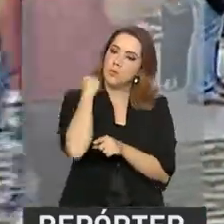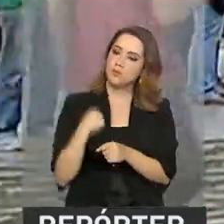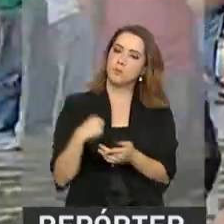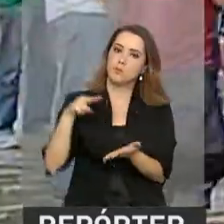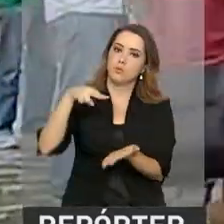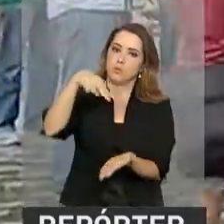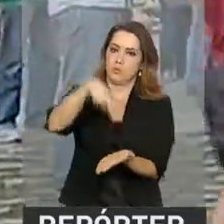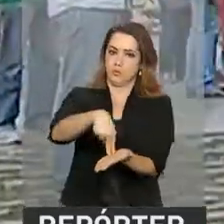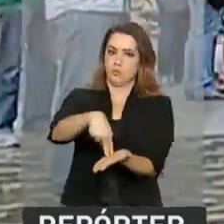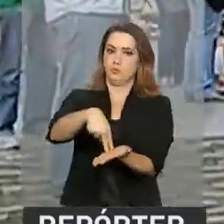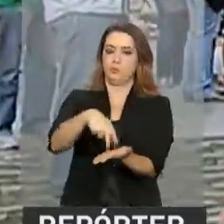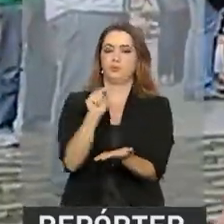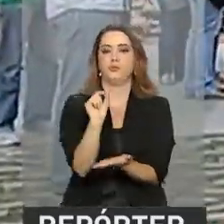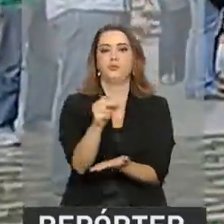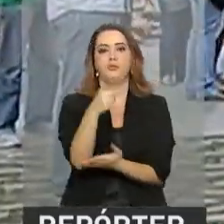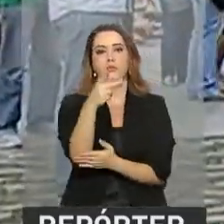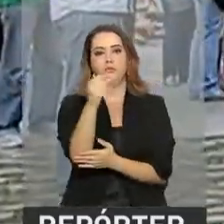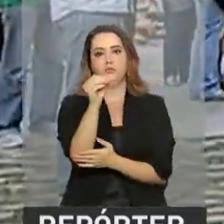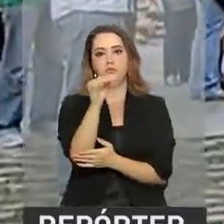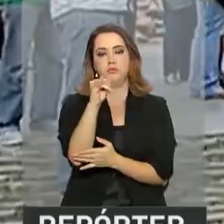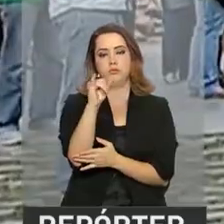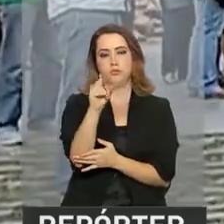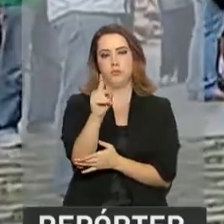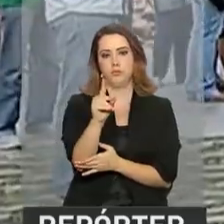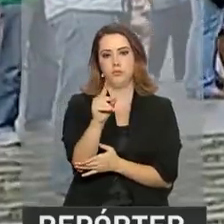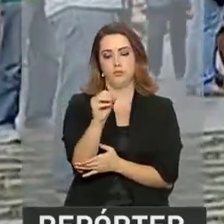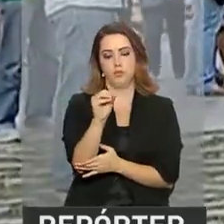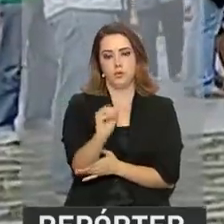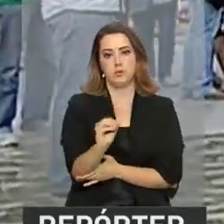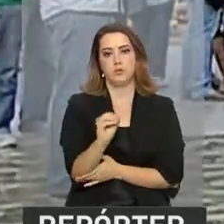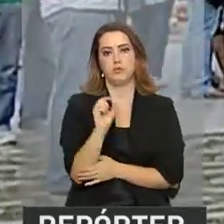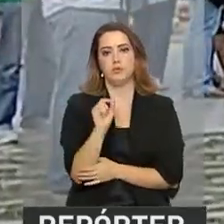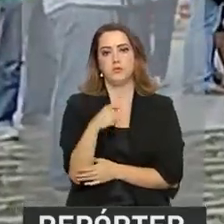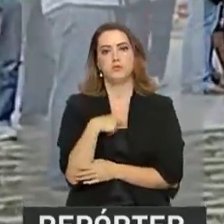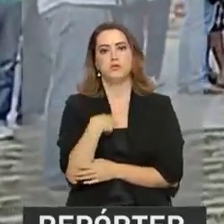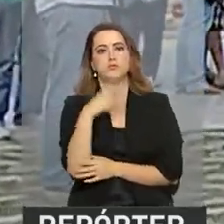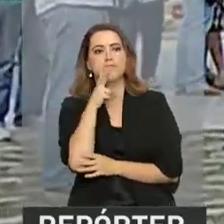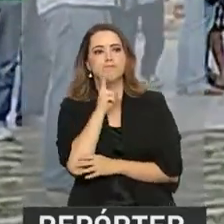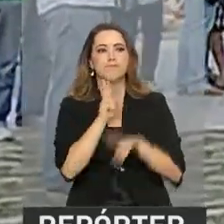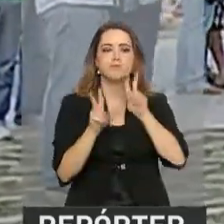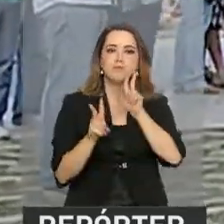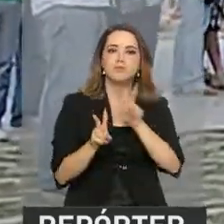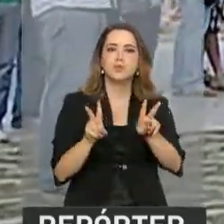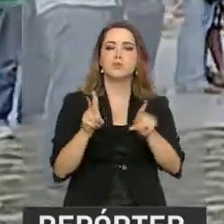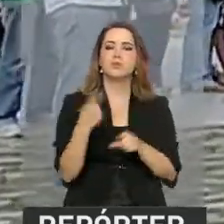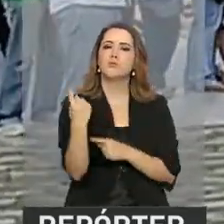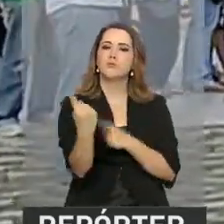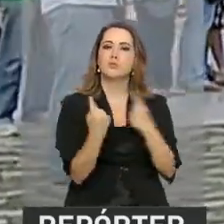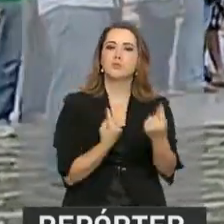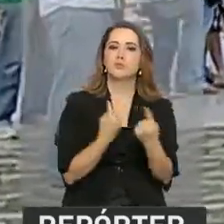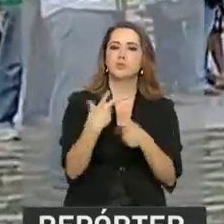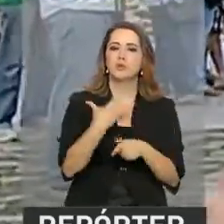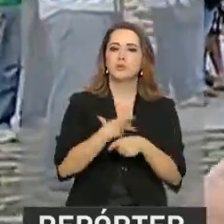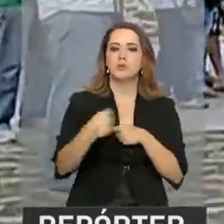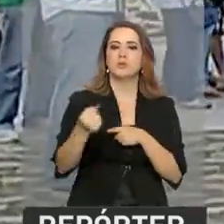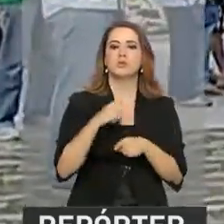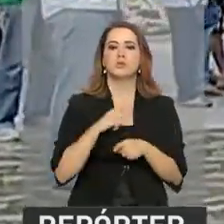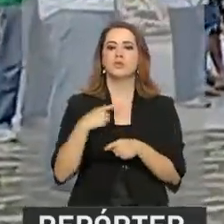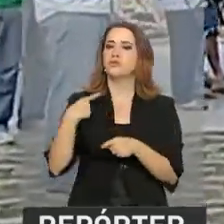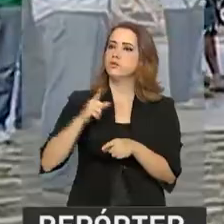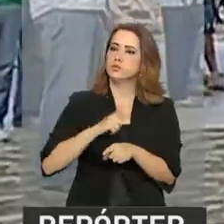fica bastante de olho no desempenho dos atletas, em cada conquista que eles obtêm. E por trás disso tudo tem